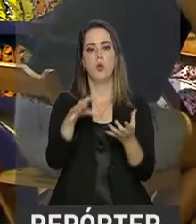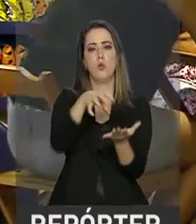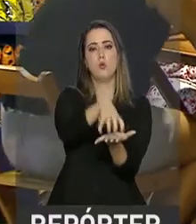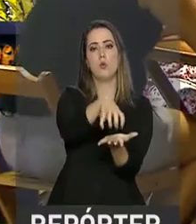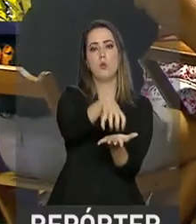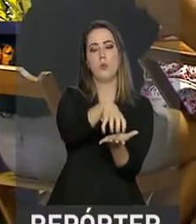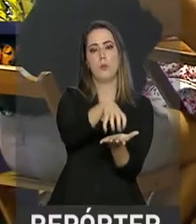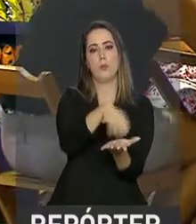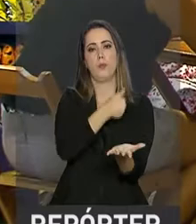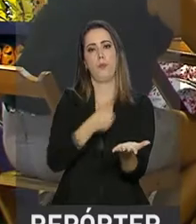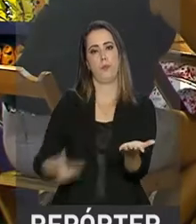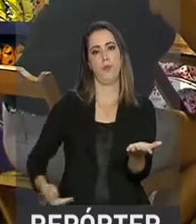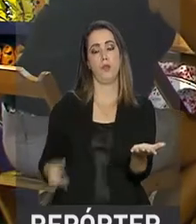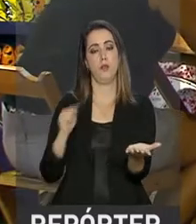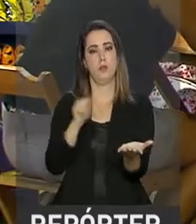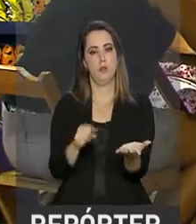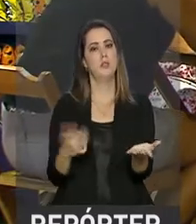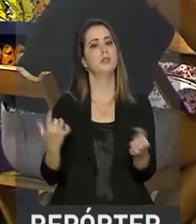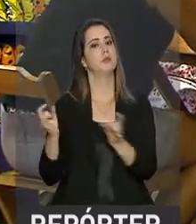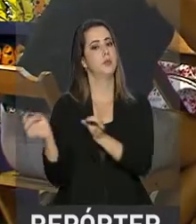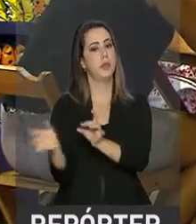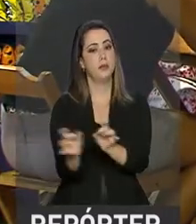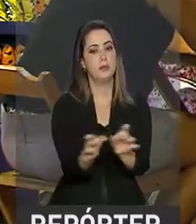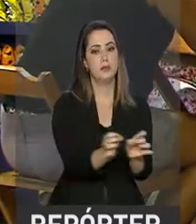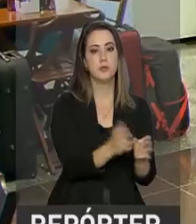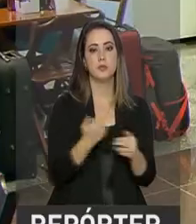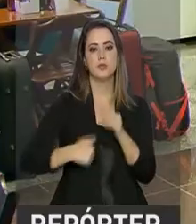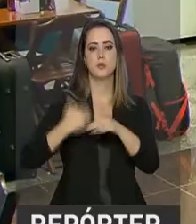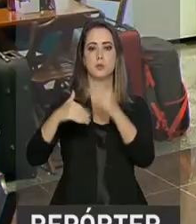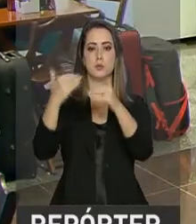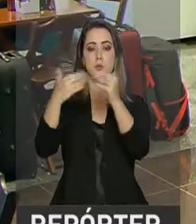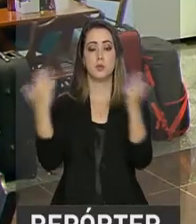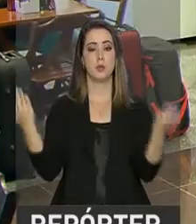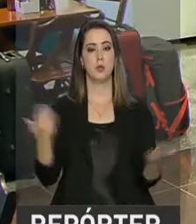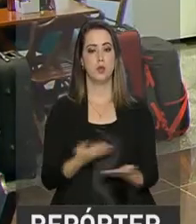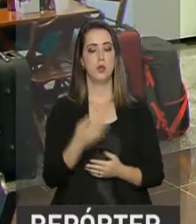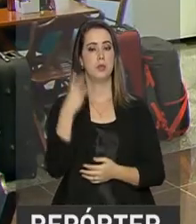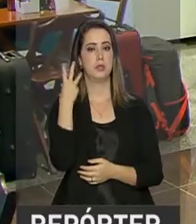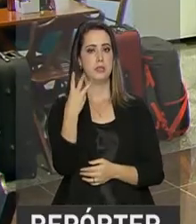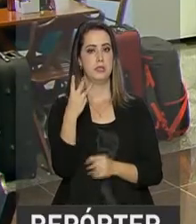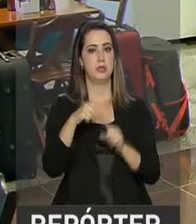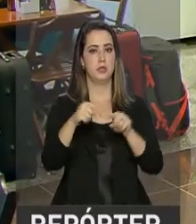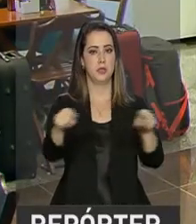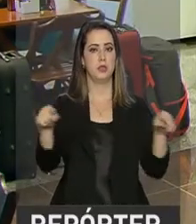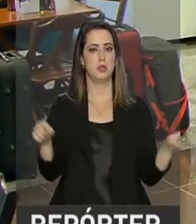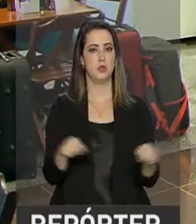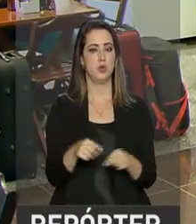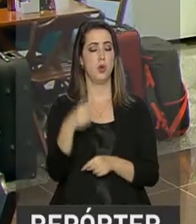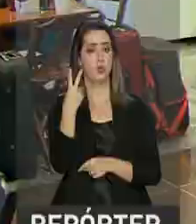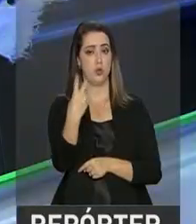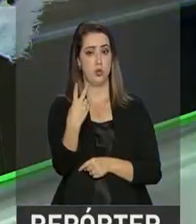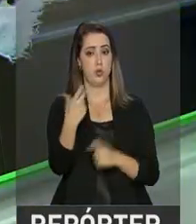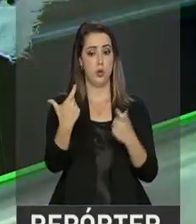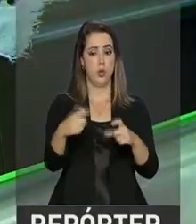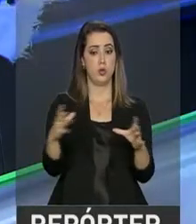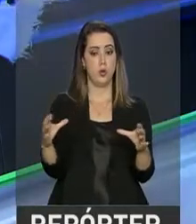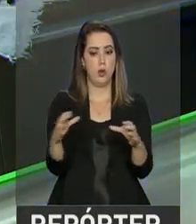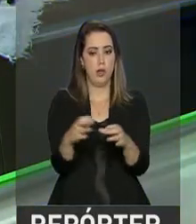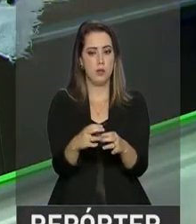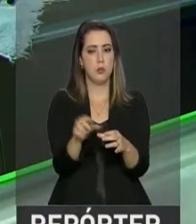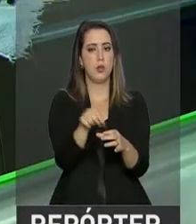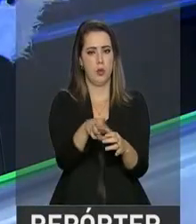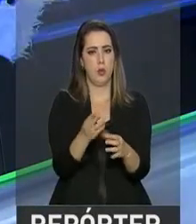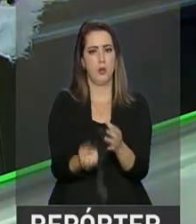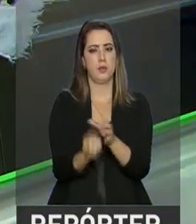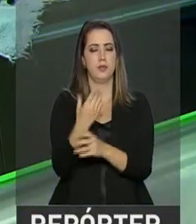Além disso, o comércio dentro do aeroporto aumentou e conta agora com 3 lojas e 2 quiosques, que geram